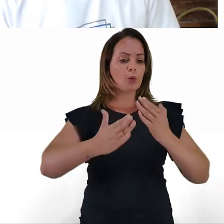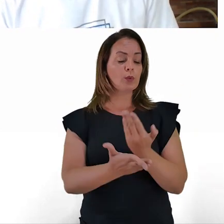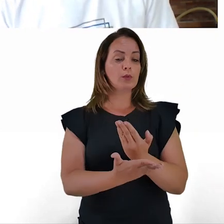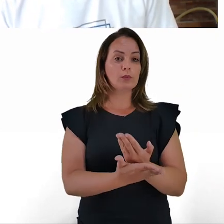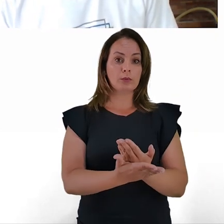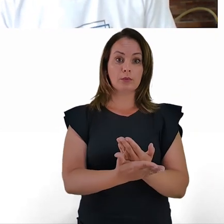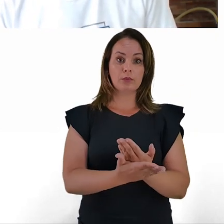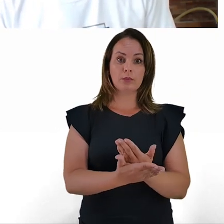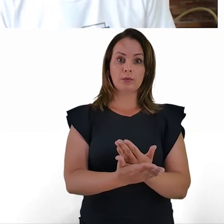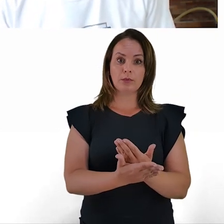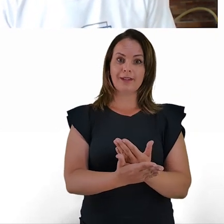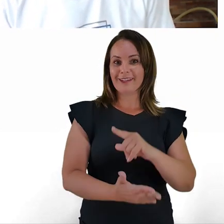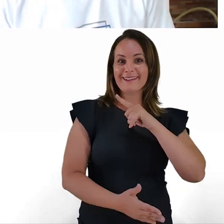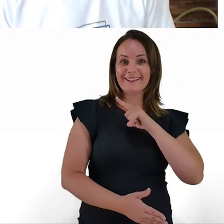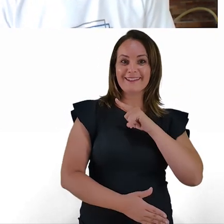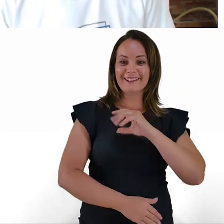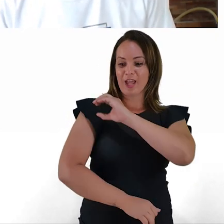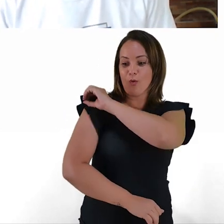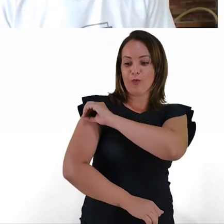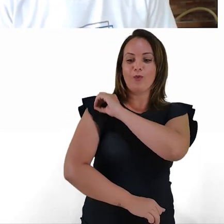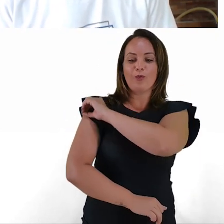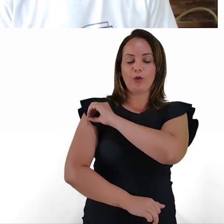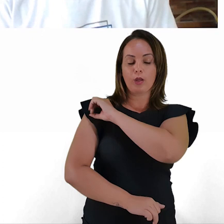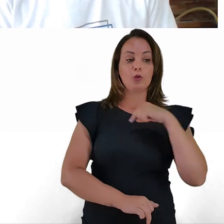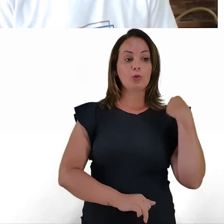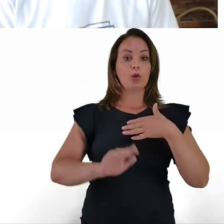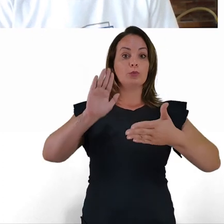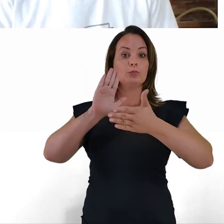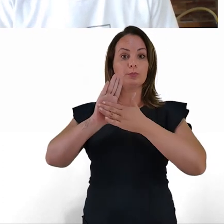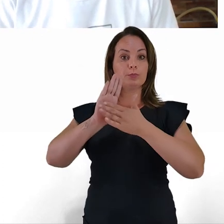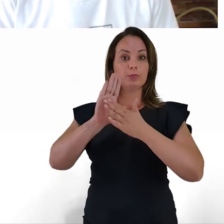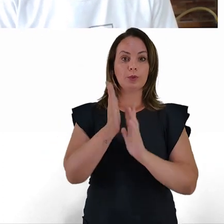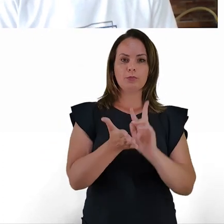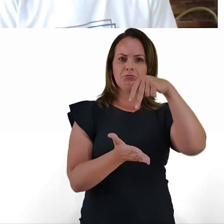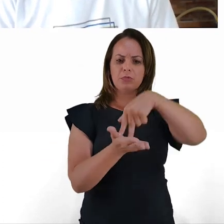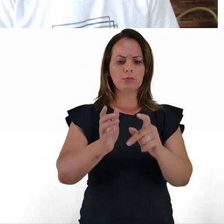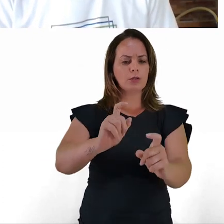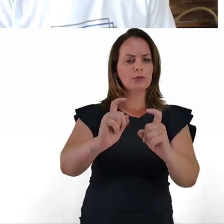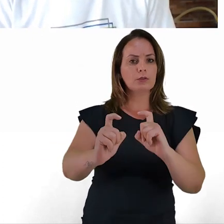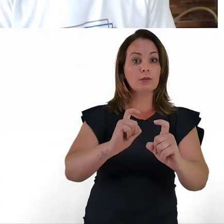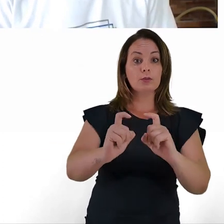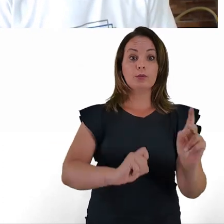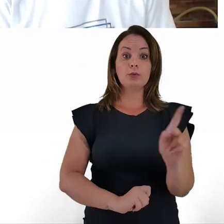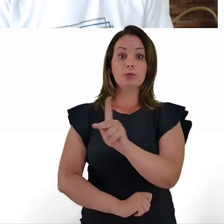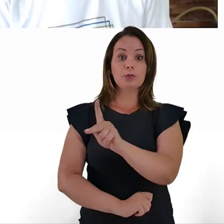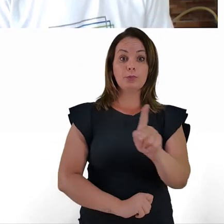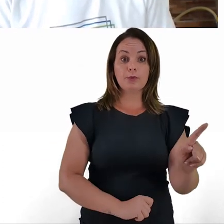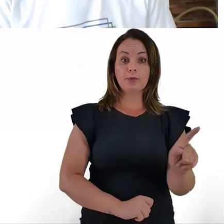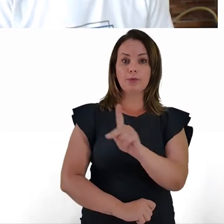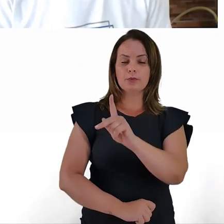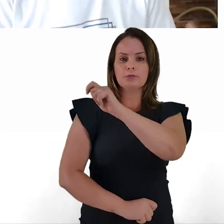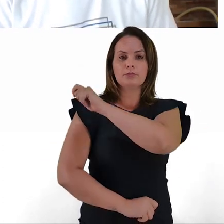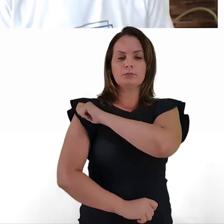passa pelas nossas oficinas iniciais, né? A gente propõe, então, a participação dos gestores, dos professores,